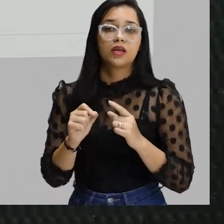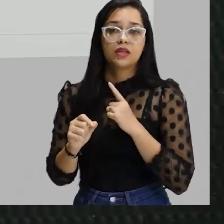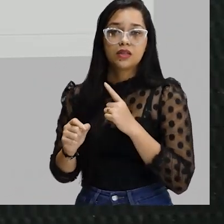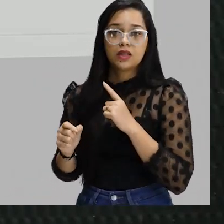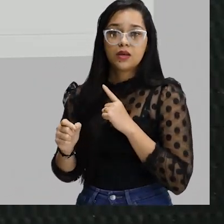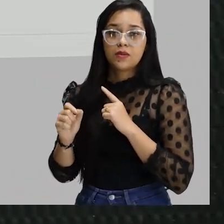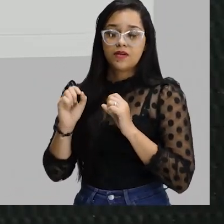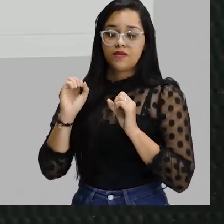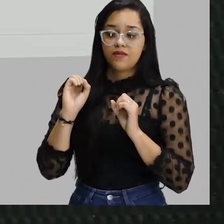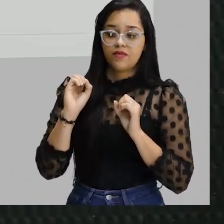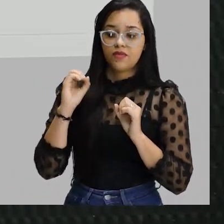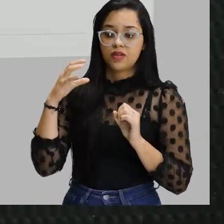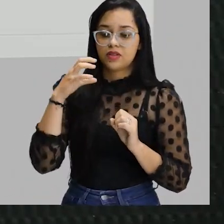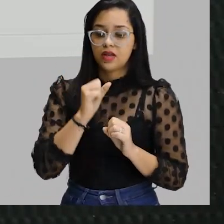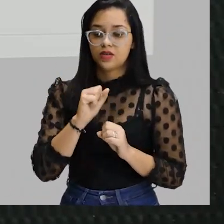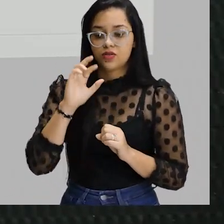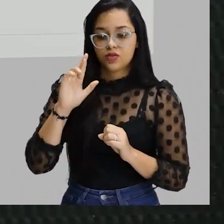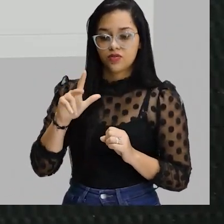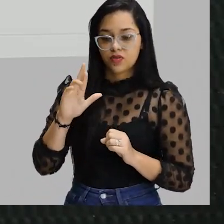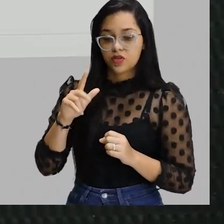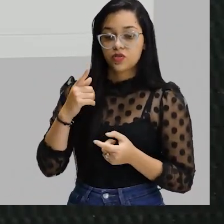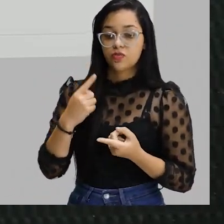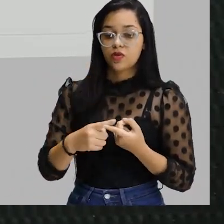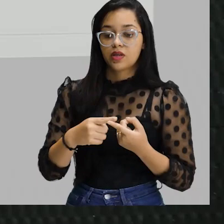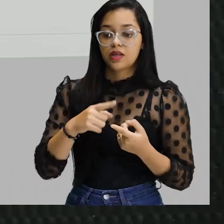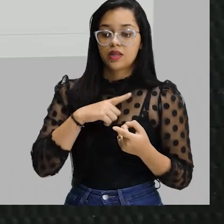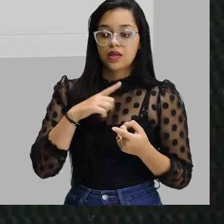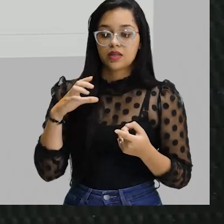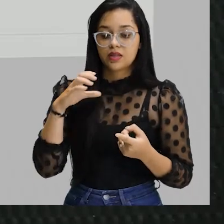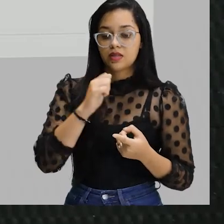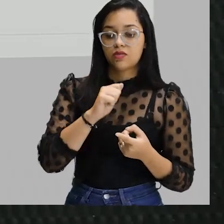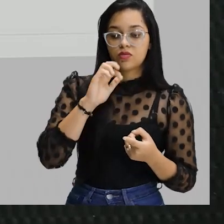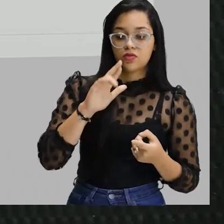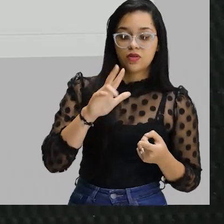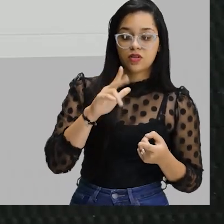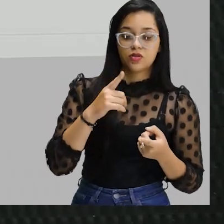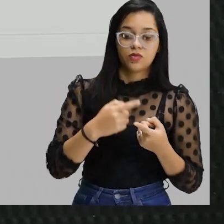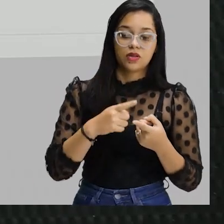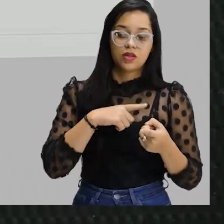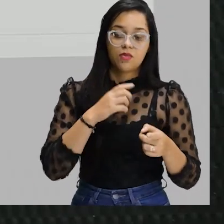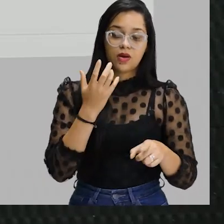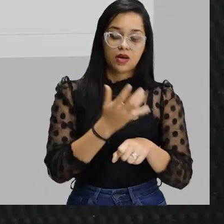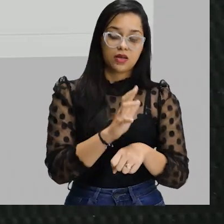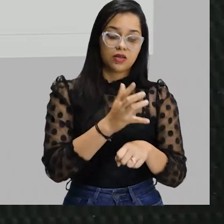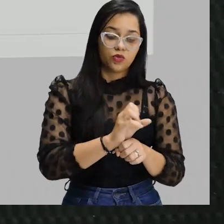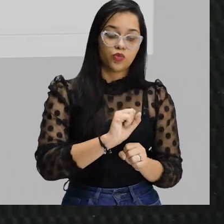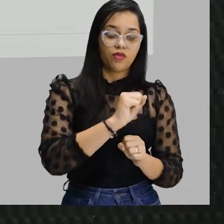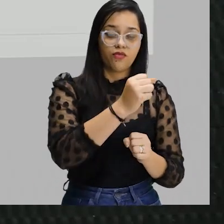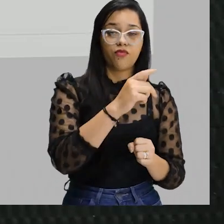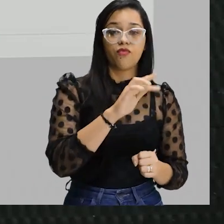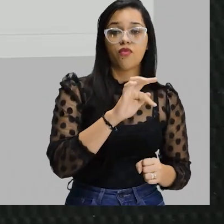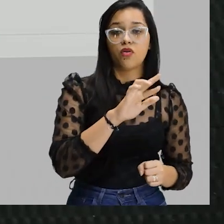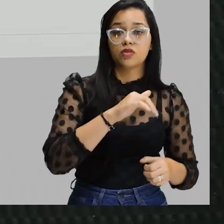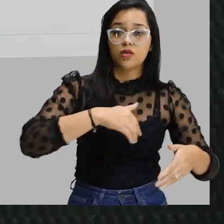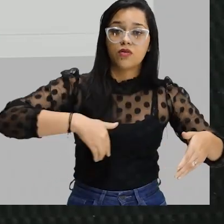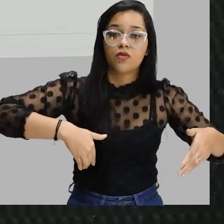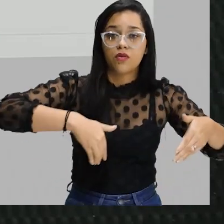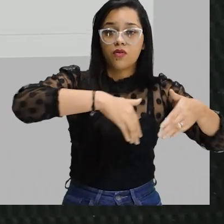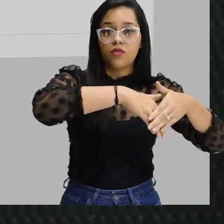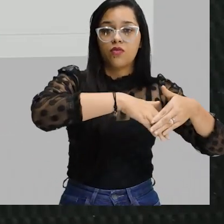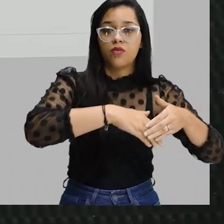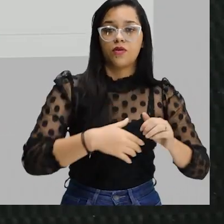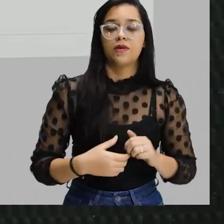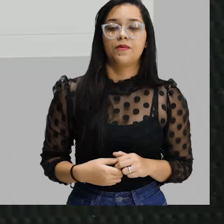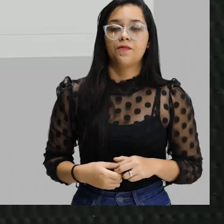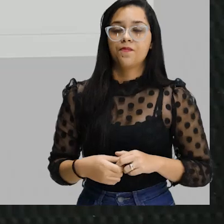tendo velocidades diferentes, isso porque tem acelerações diferentes, porque tem a ação de uma força. O chute nada mais é do que a